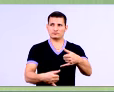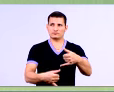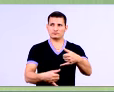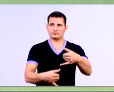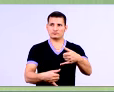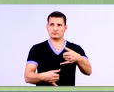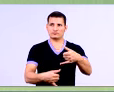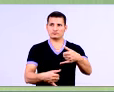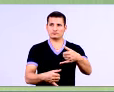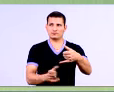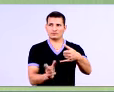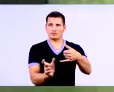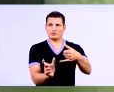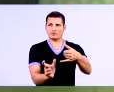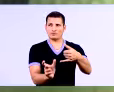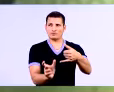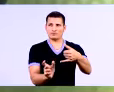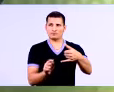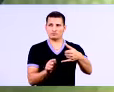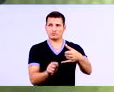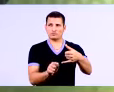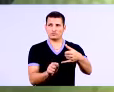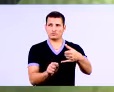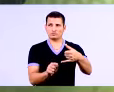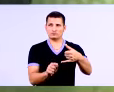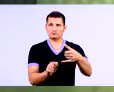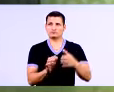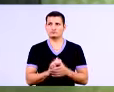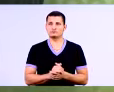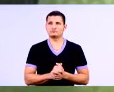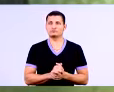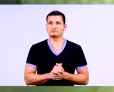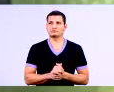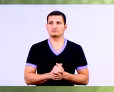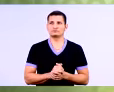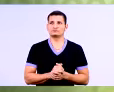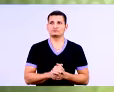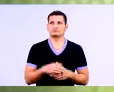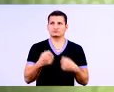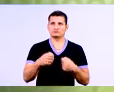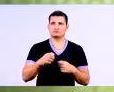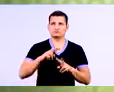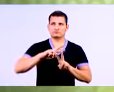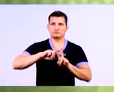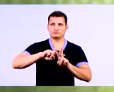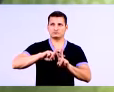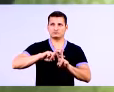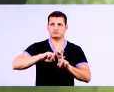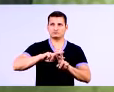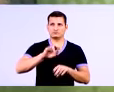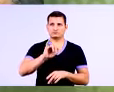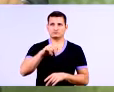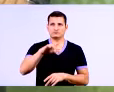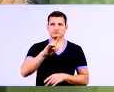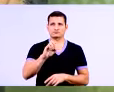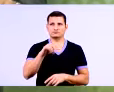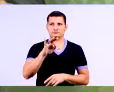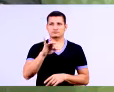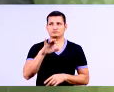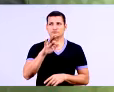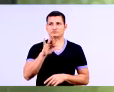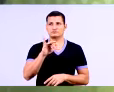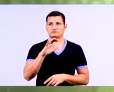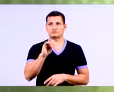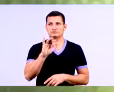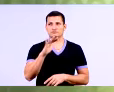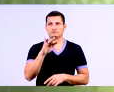por tipo, eu não coloco nenhum sinal. Se eu quiser por identificação, eu ponho o sharp. Se eu quiser por classe, eu ponho o